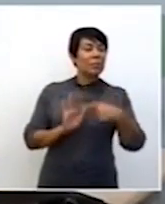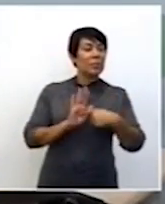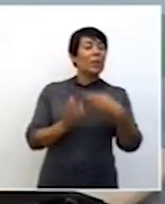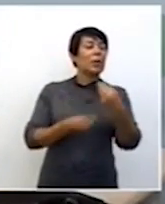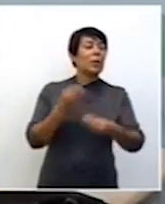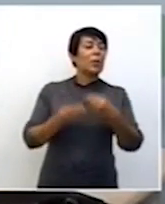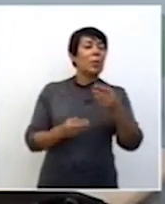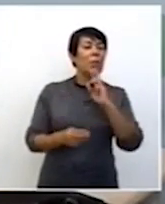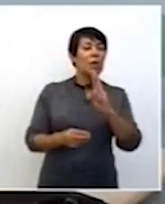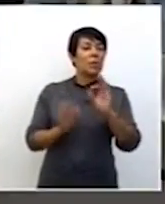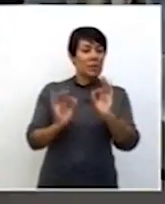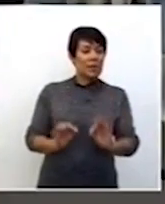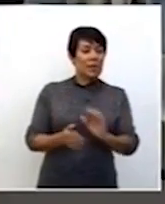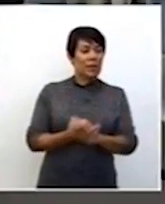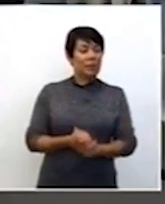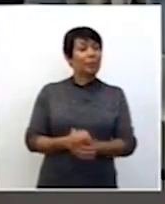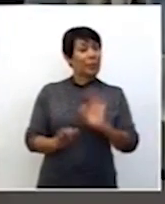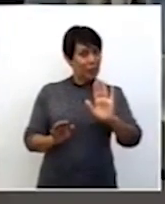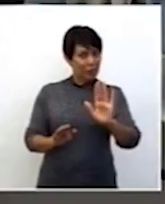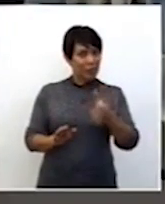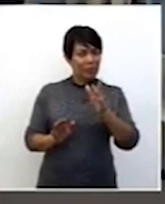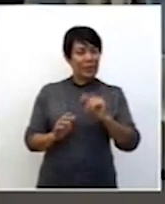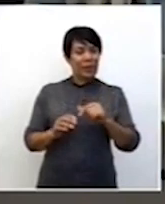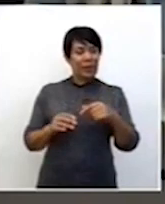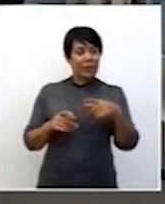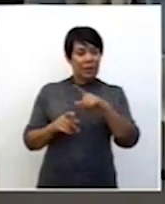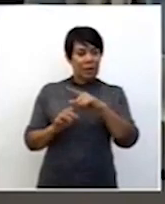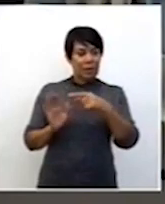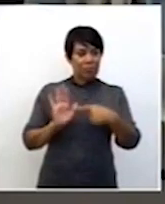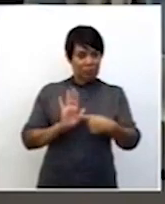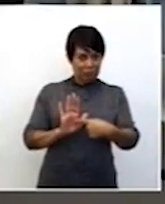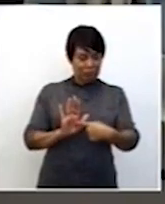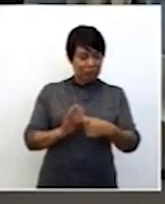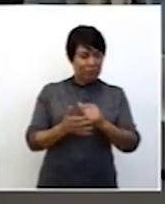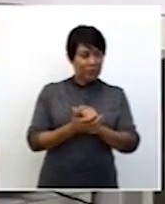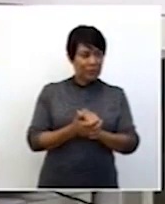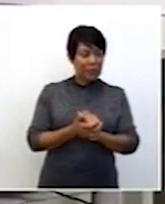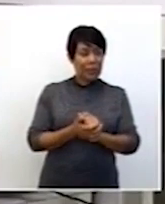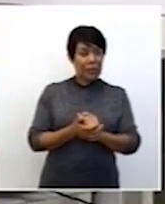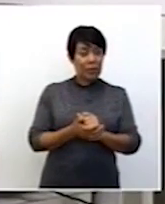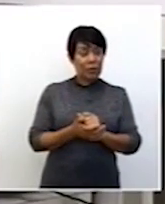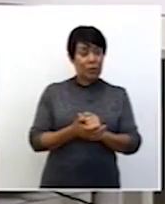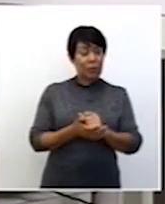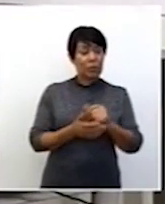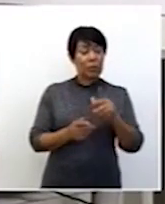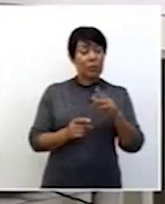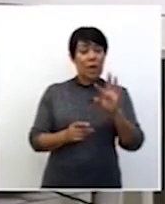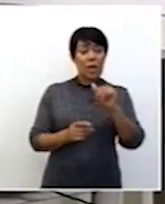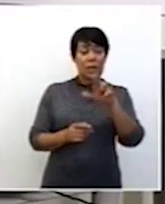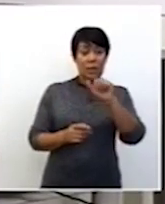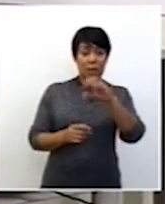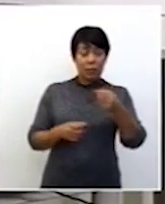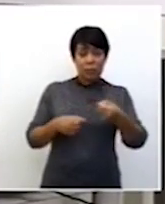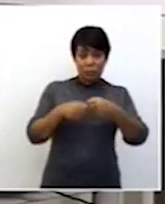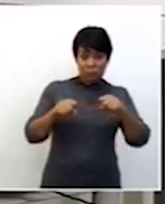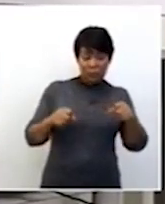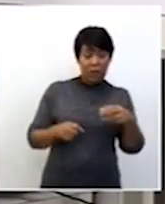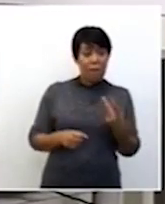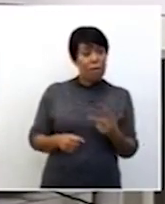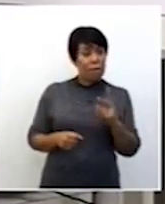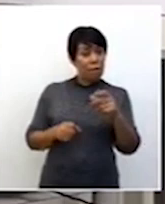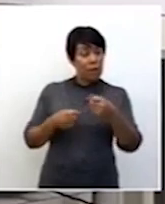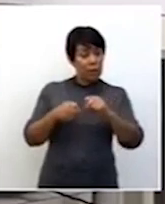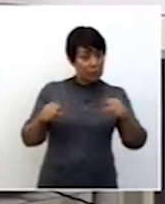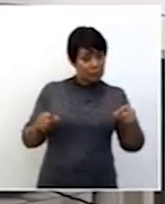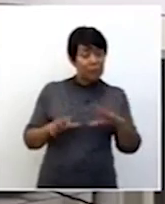correta, tá? Então, para esse exercício, né? Os termos, a gente começou com uns termos grandes, né, uns valores bem grandes,